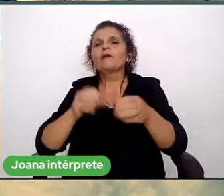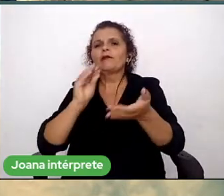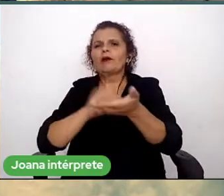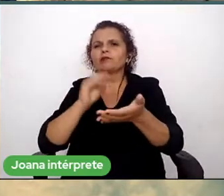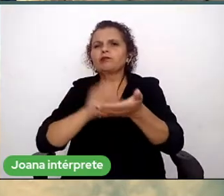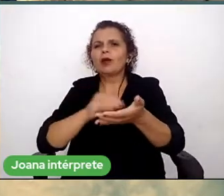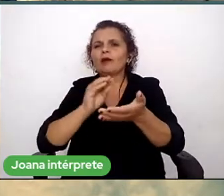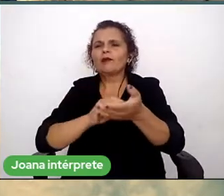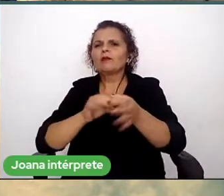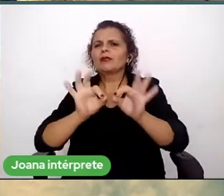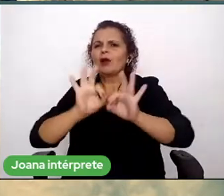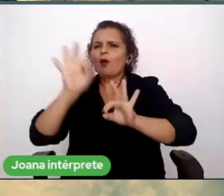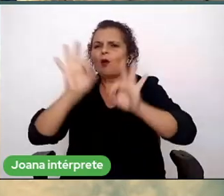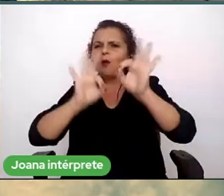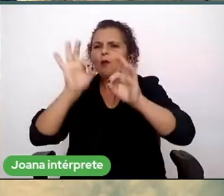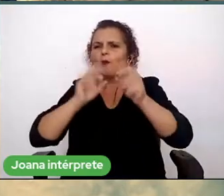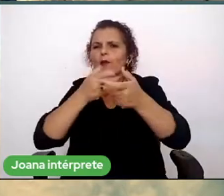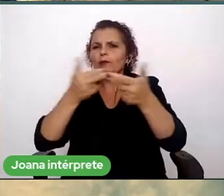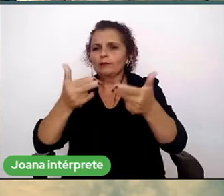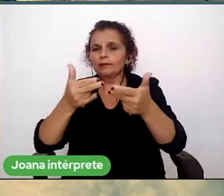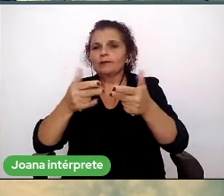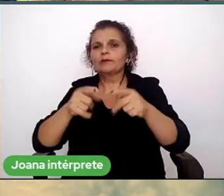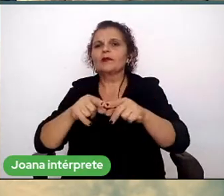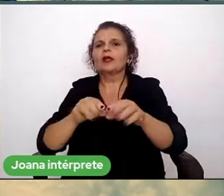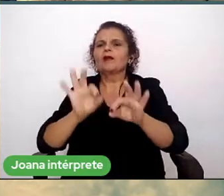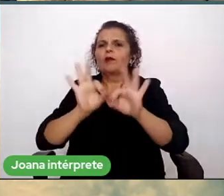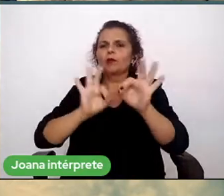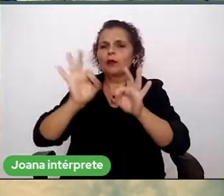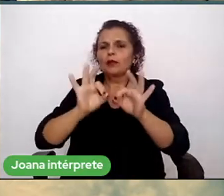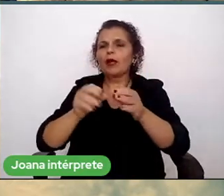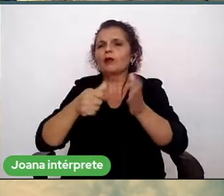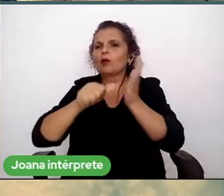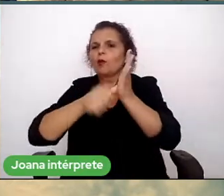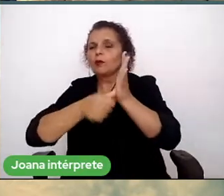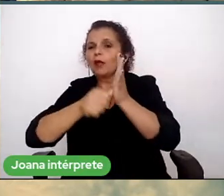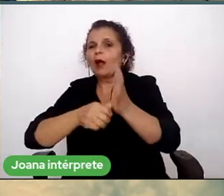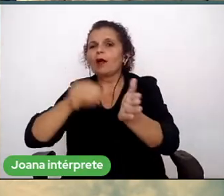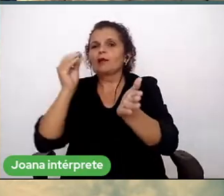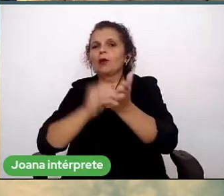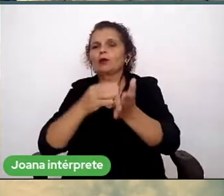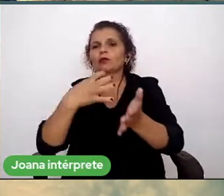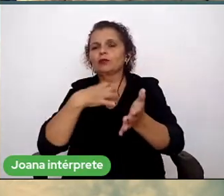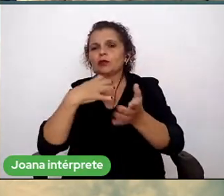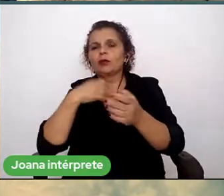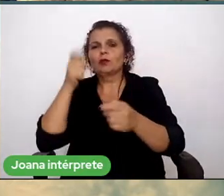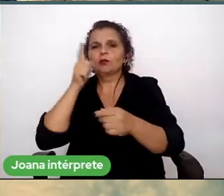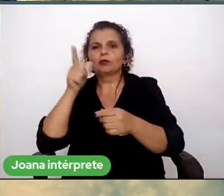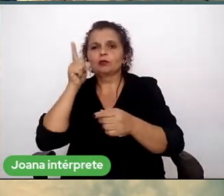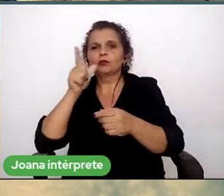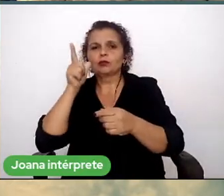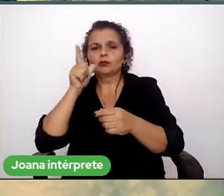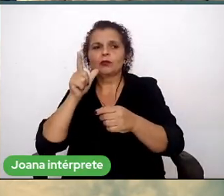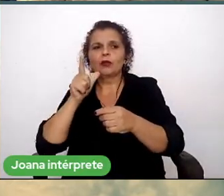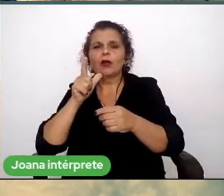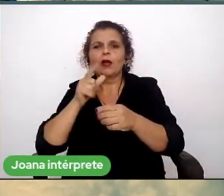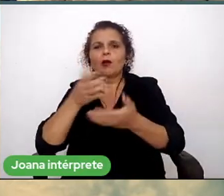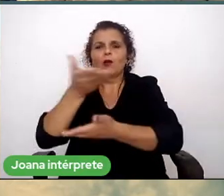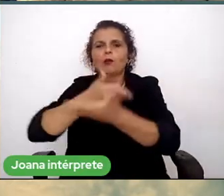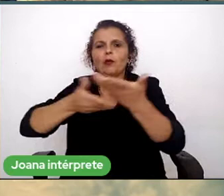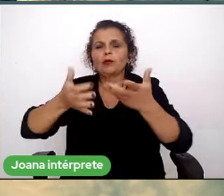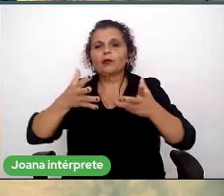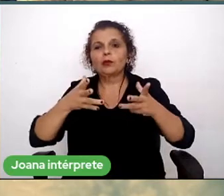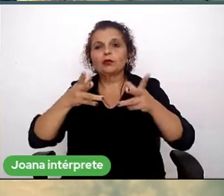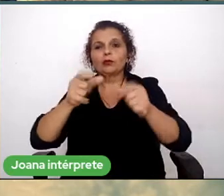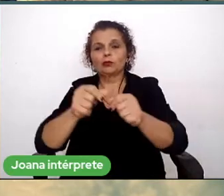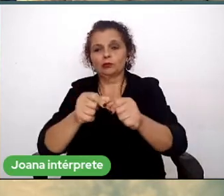precisava escalar isso de alguma forma particular documentar e colocar numa forma que a gente conseguisse compartilhar com toda nossa